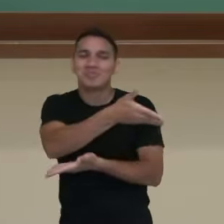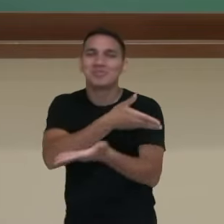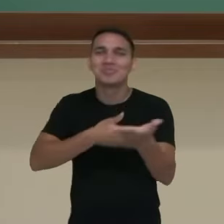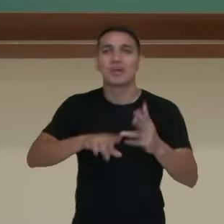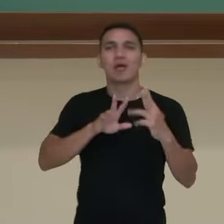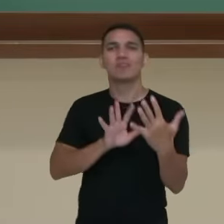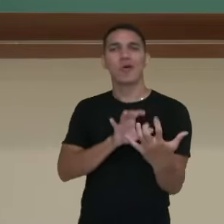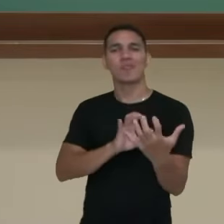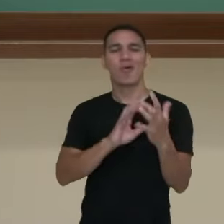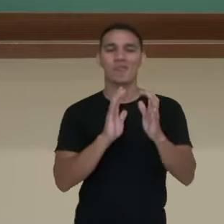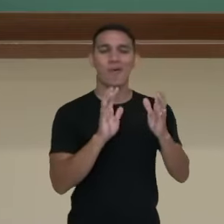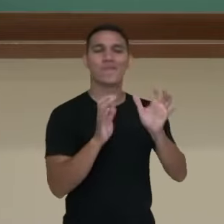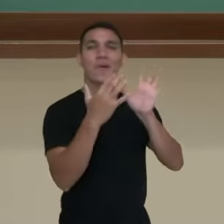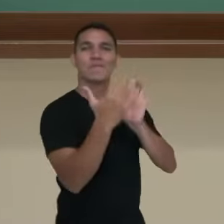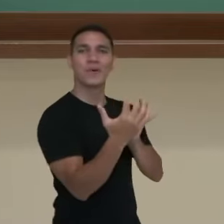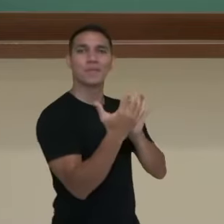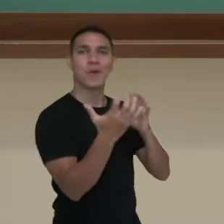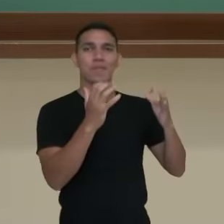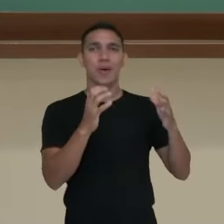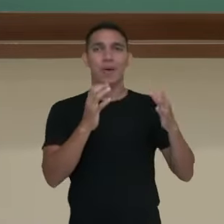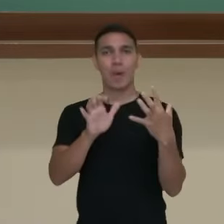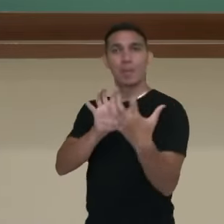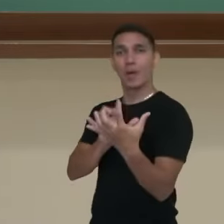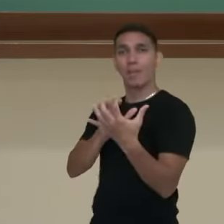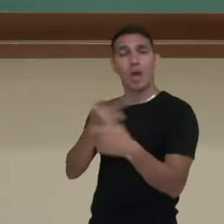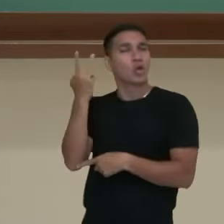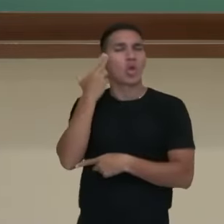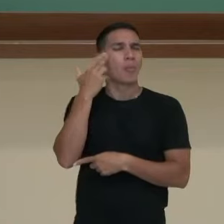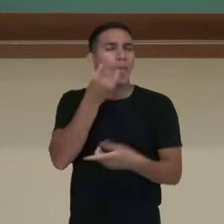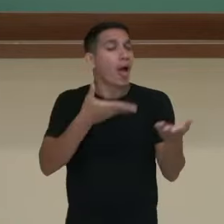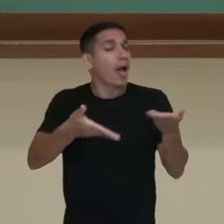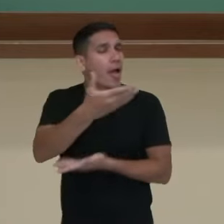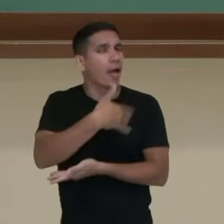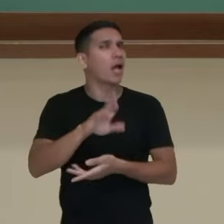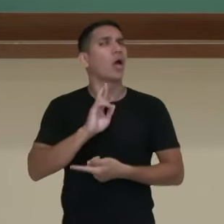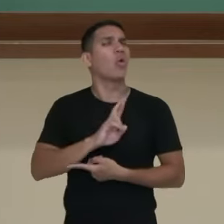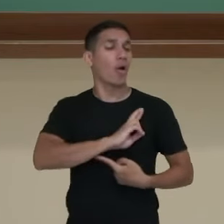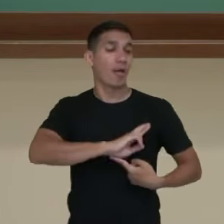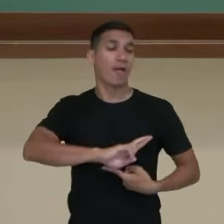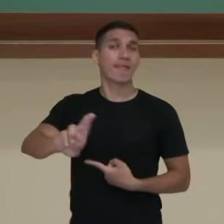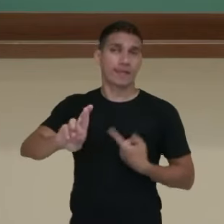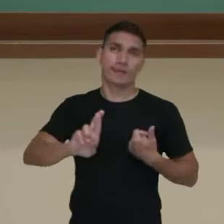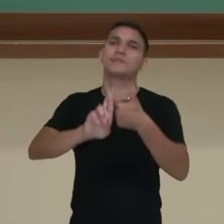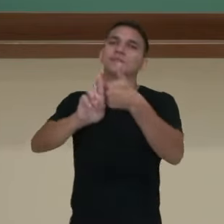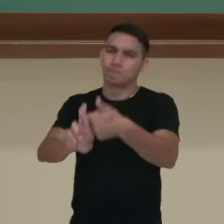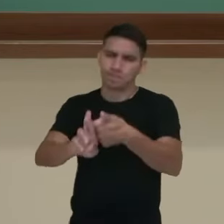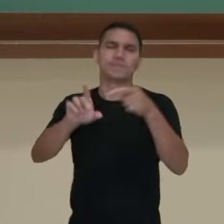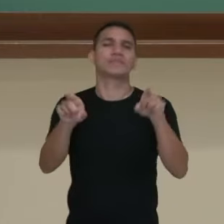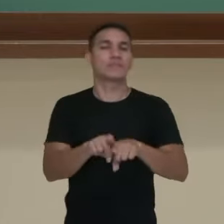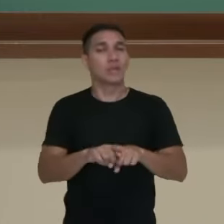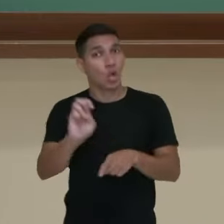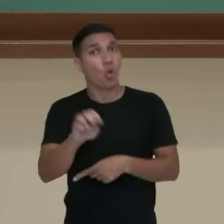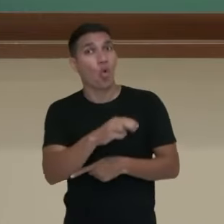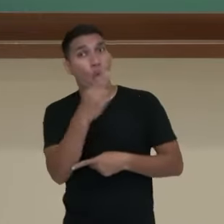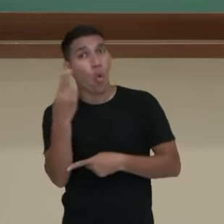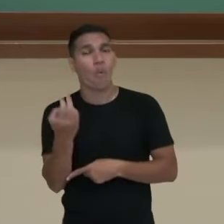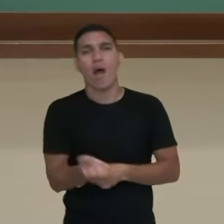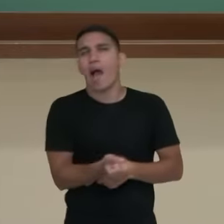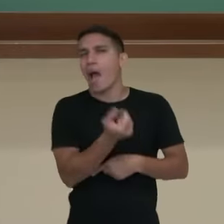junta. Normalmente elas têm alguma relação com a religião ou com